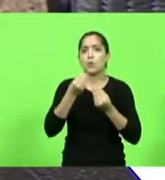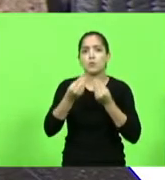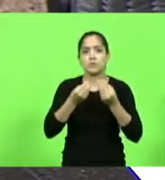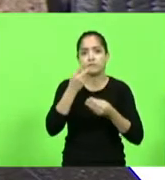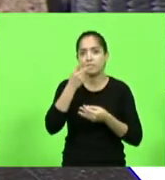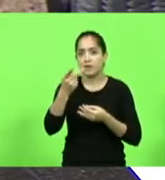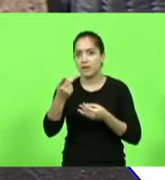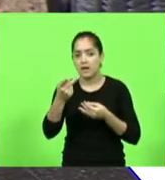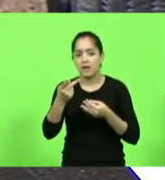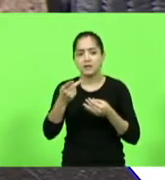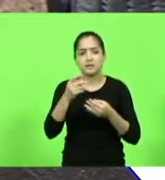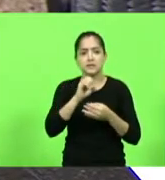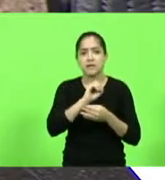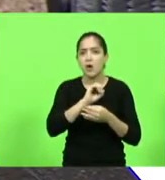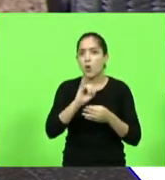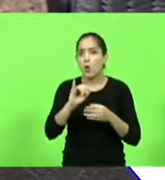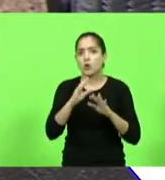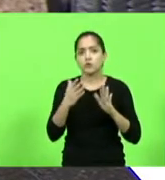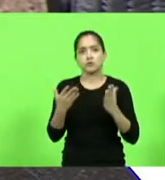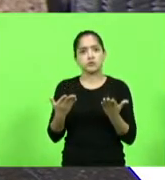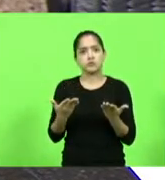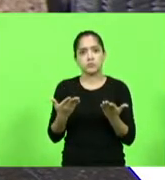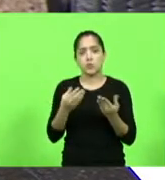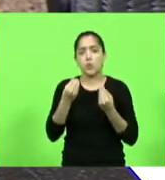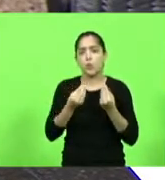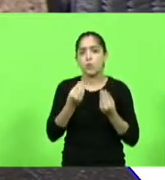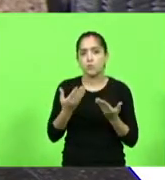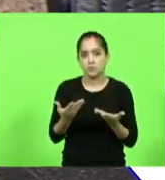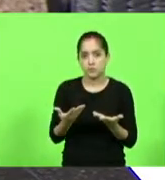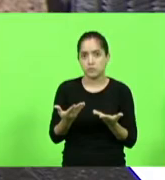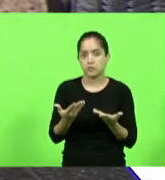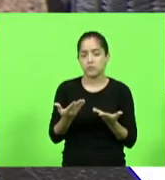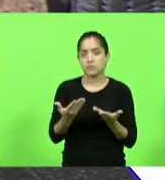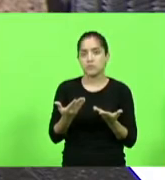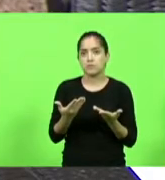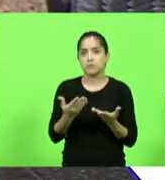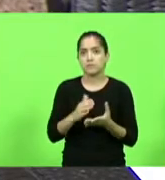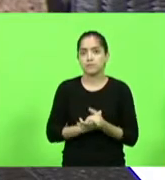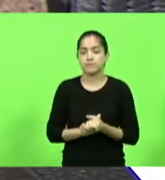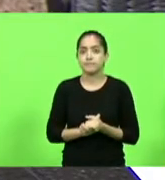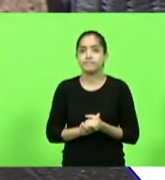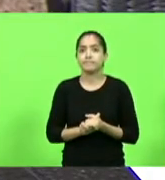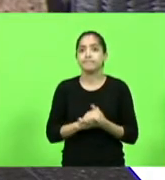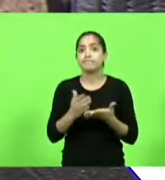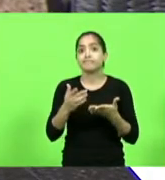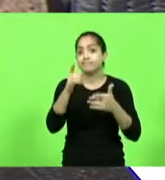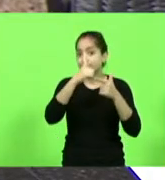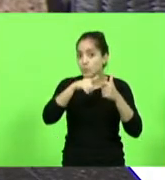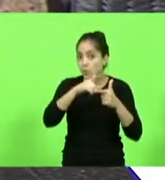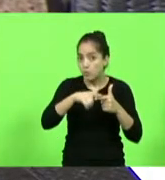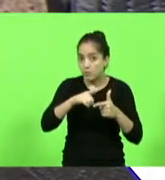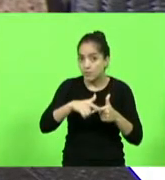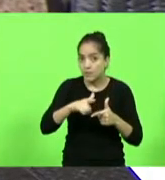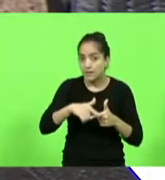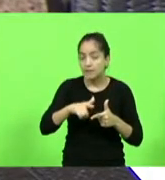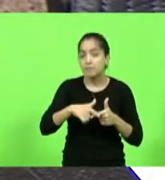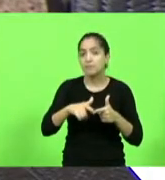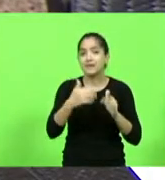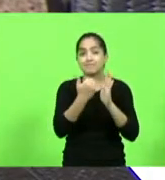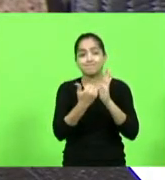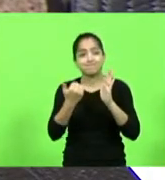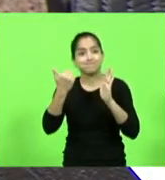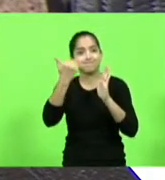que as coisas estão indo bem em Santa Catarina quando nós não lidamos com o nosso maior problema? E quando eu falo